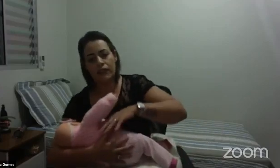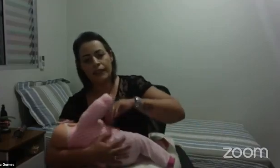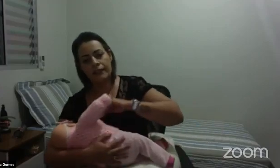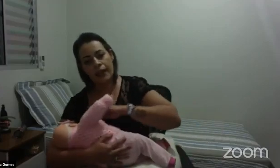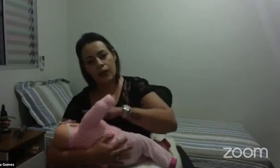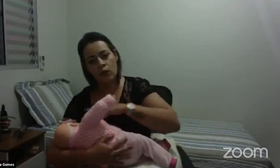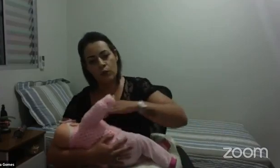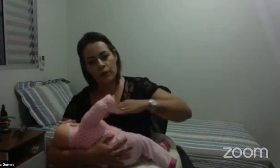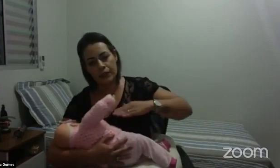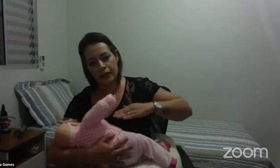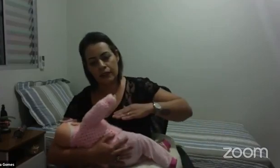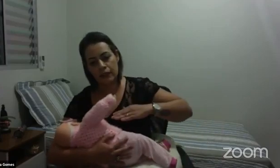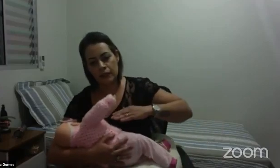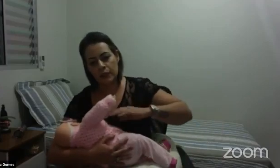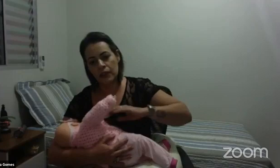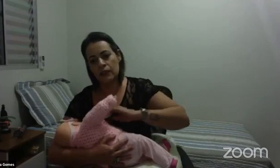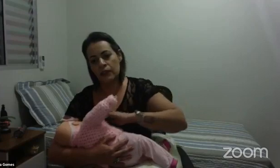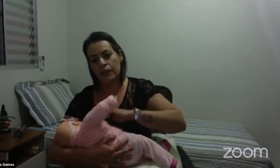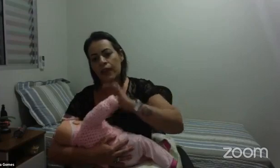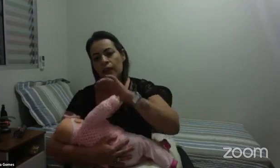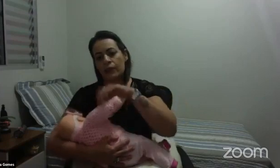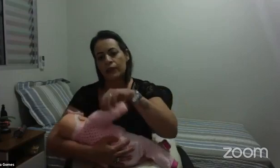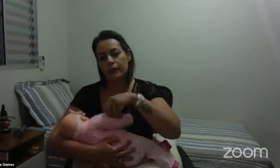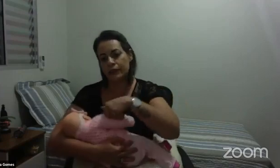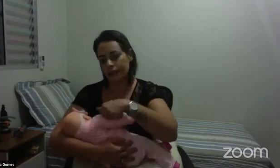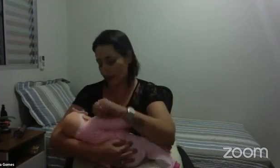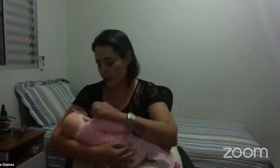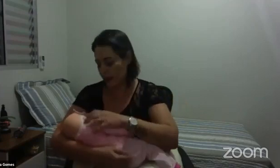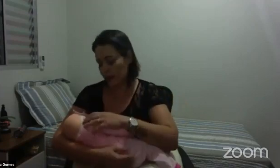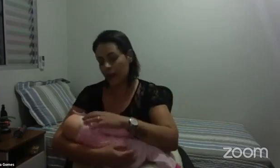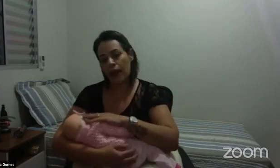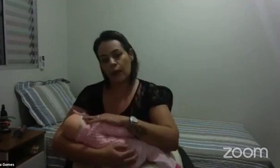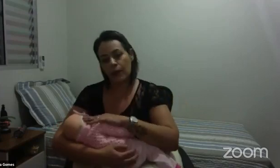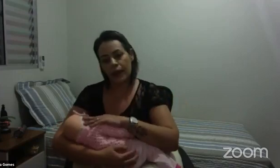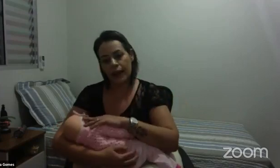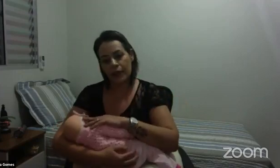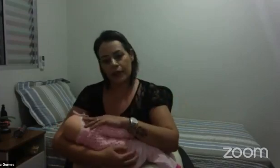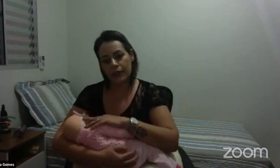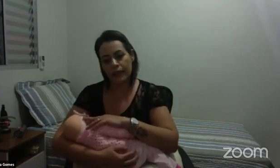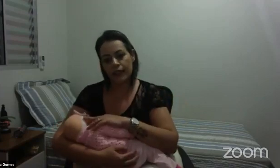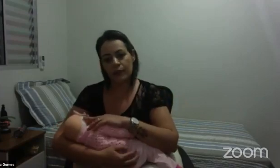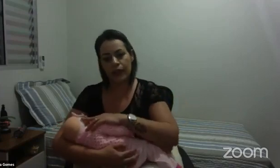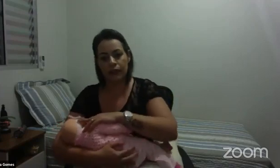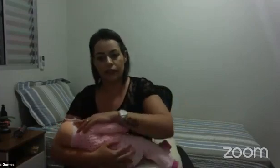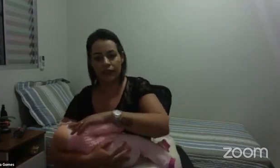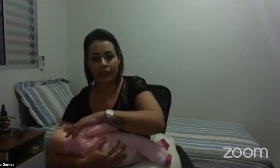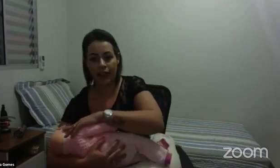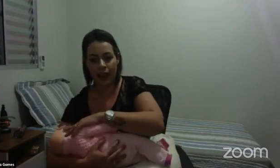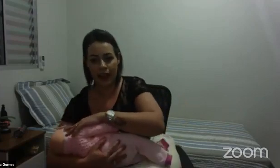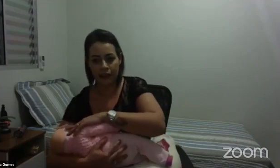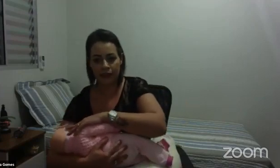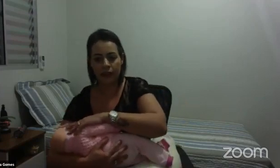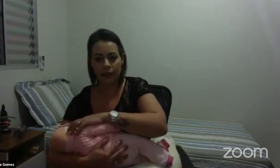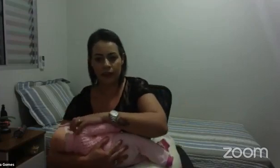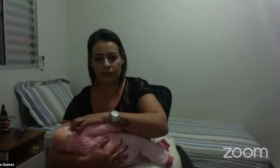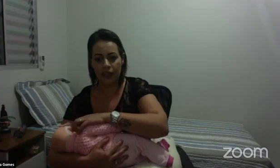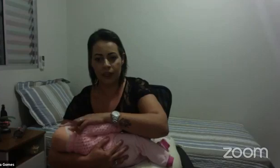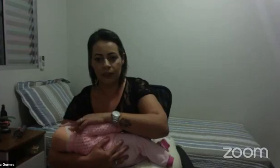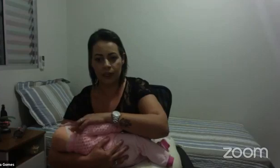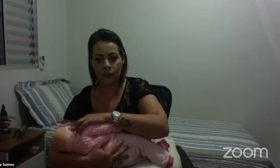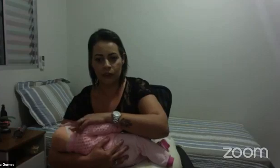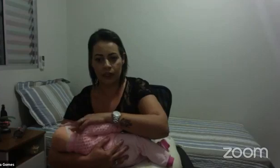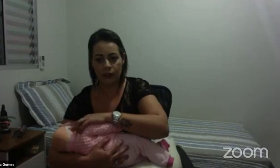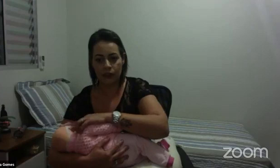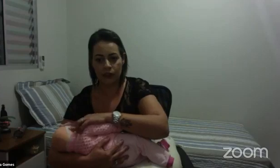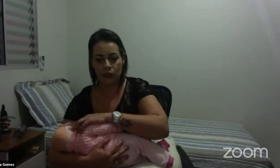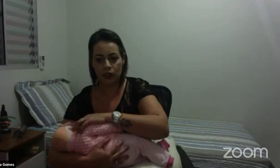tá? Você vai deitar com o bebê na cama, né? É importante sempre apoiar a cabecinha dele para que não fique reta. Lembra que eu falei